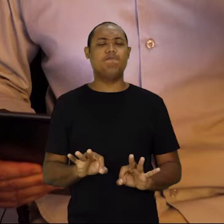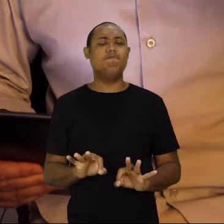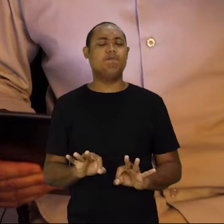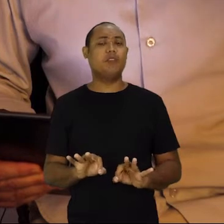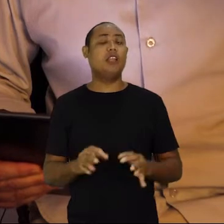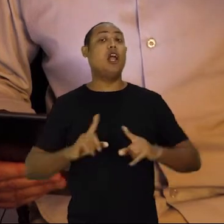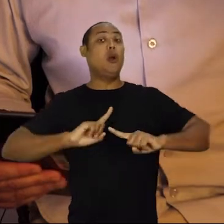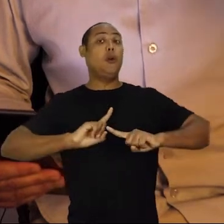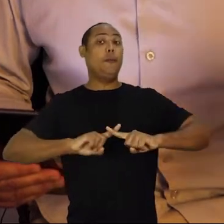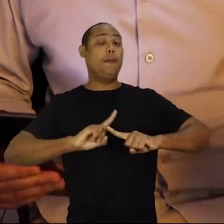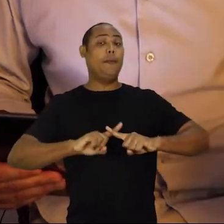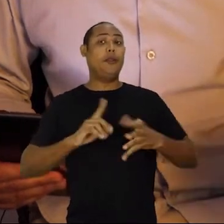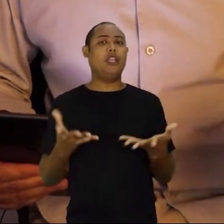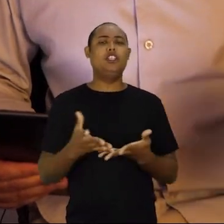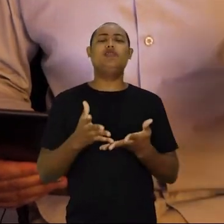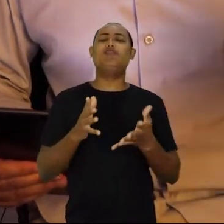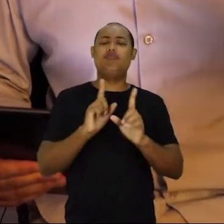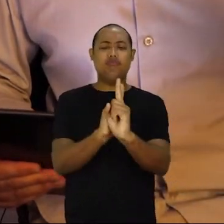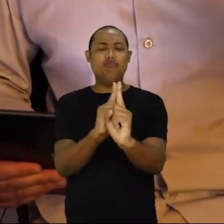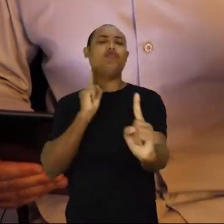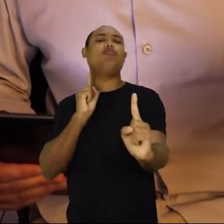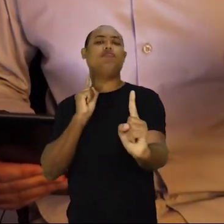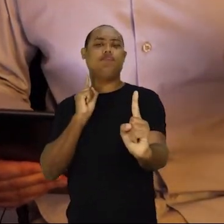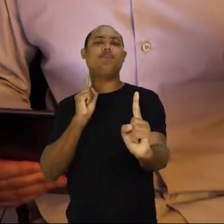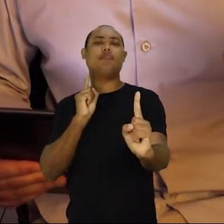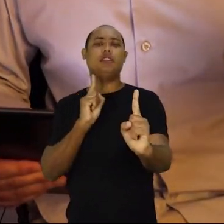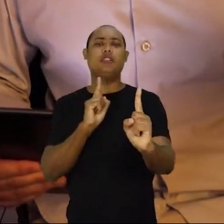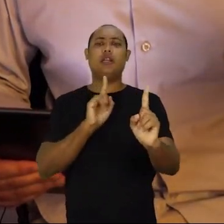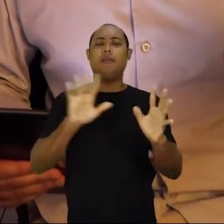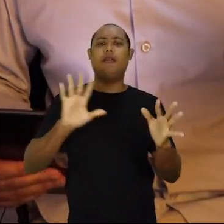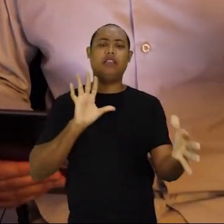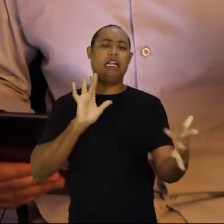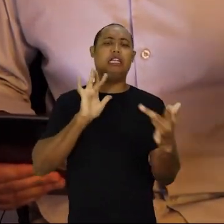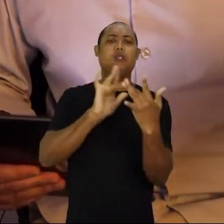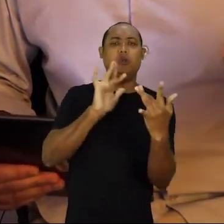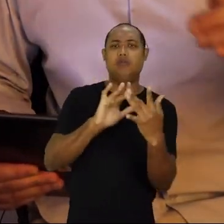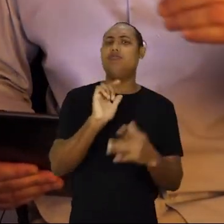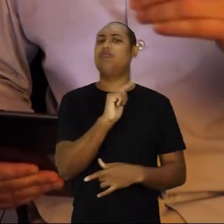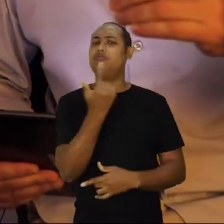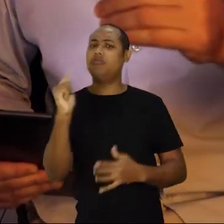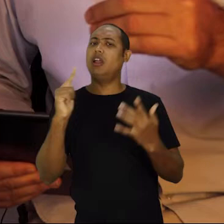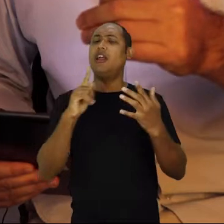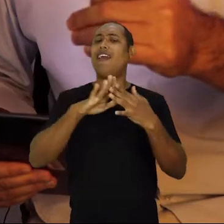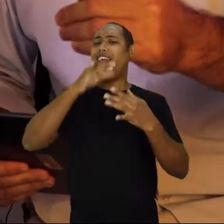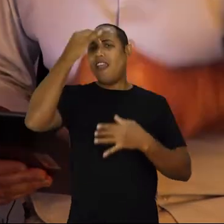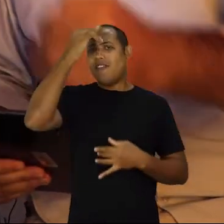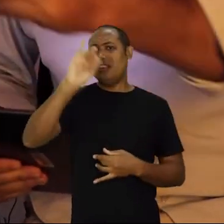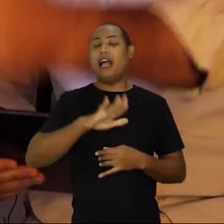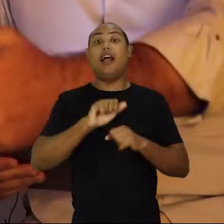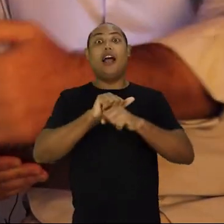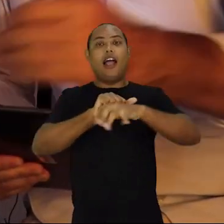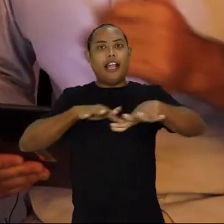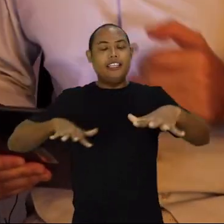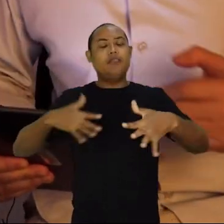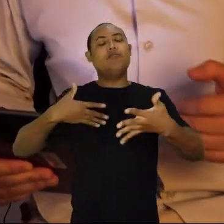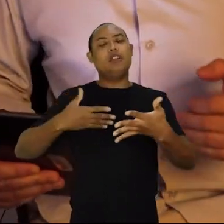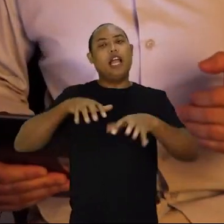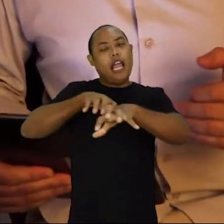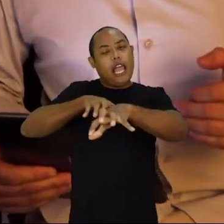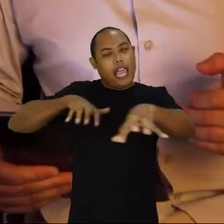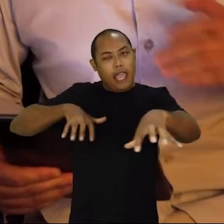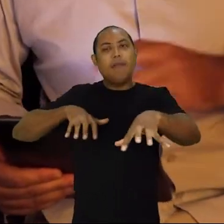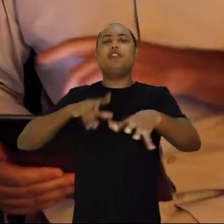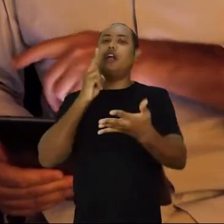opção de forma muito definida, de promover o isolamento, de estabelecer as